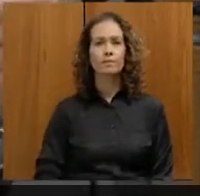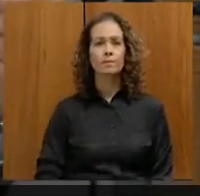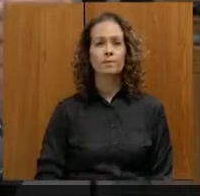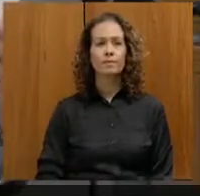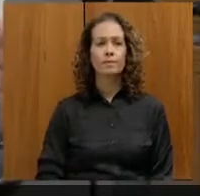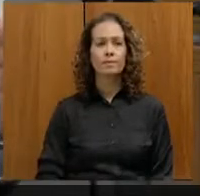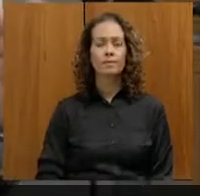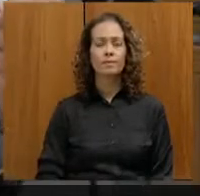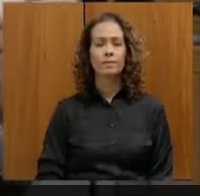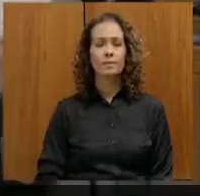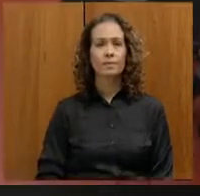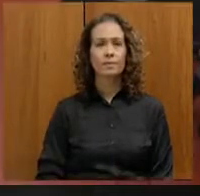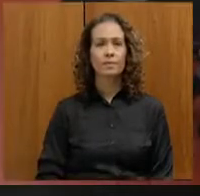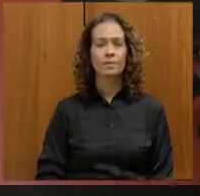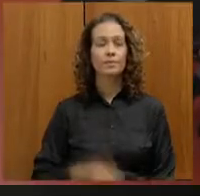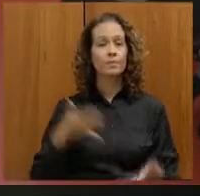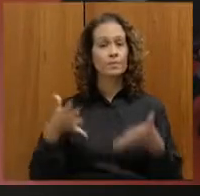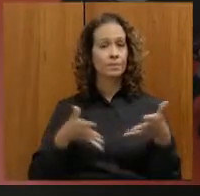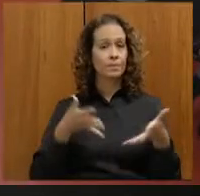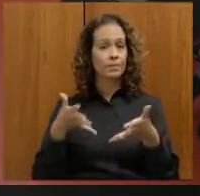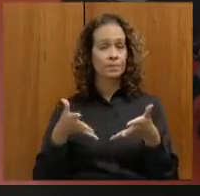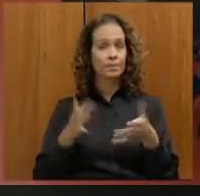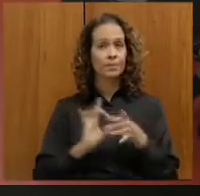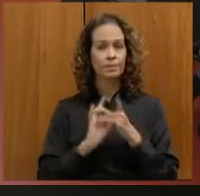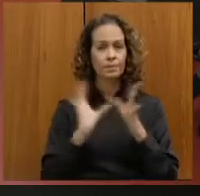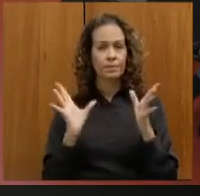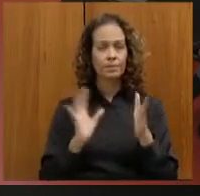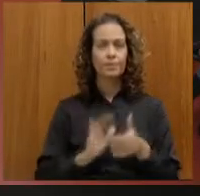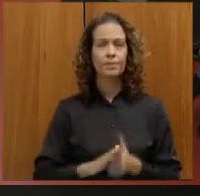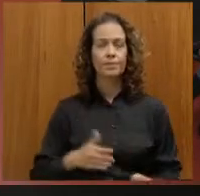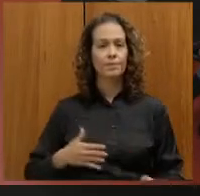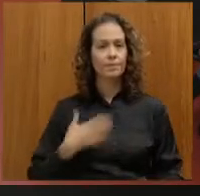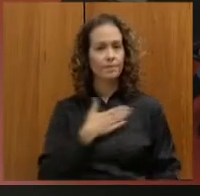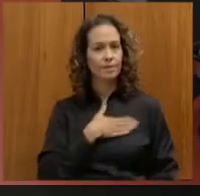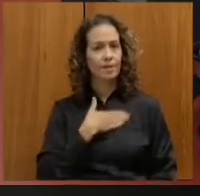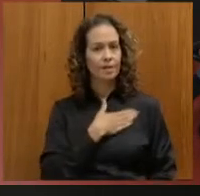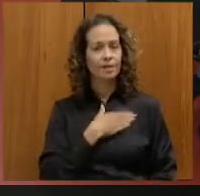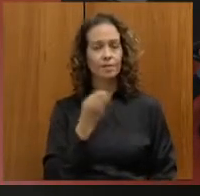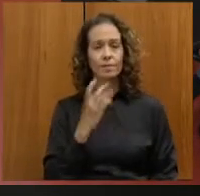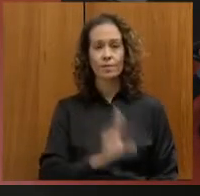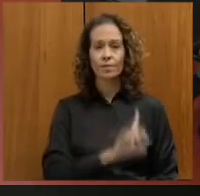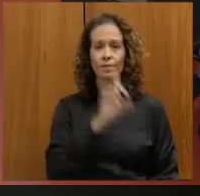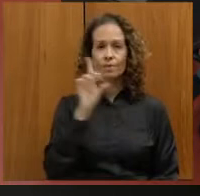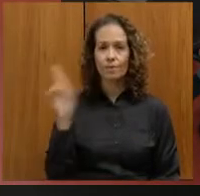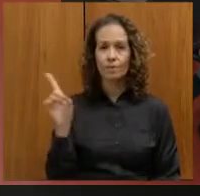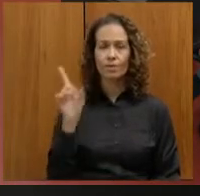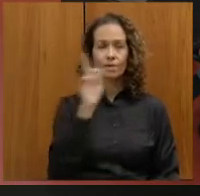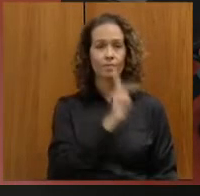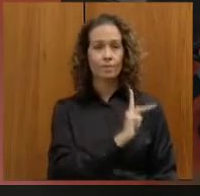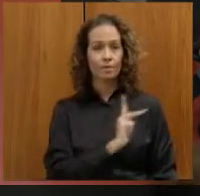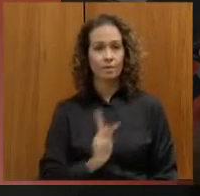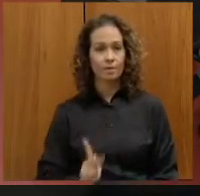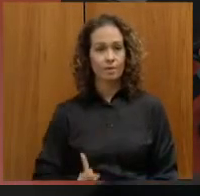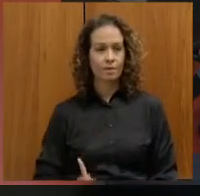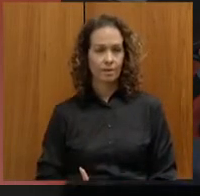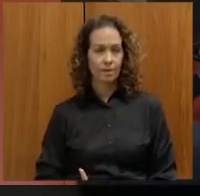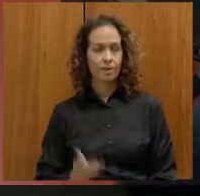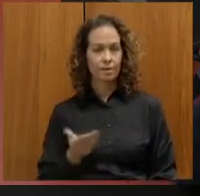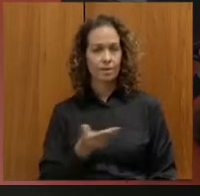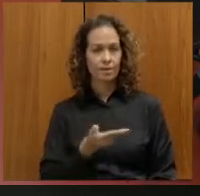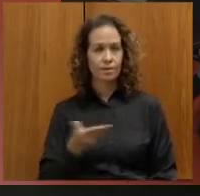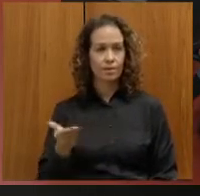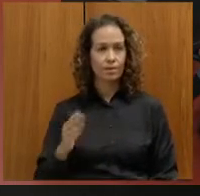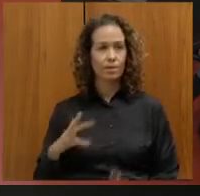feliz Villa viola com a palavra muito prazer Bom dia presidente agradeceu a deferência